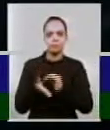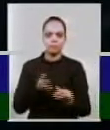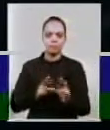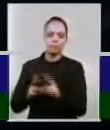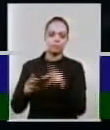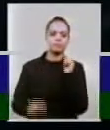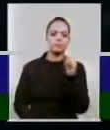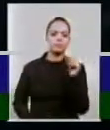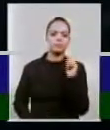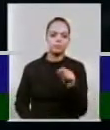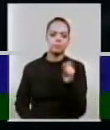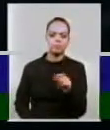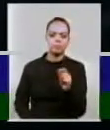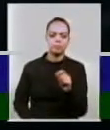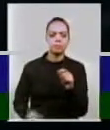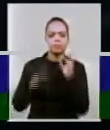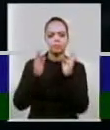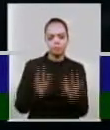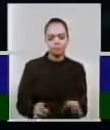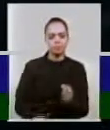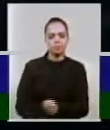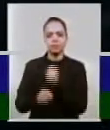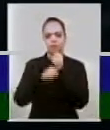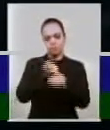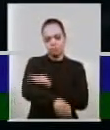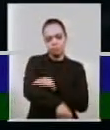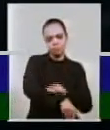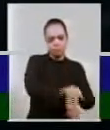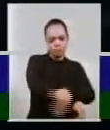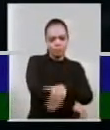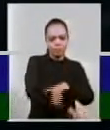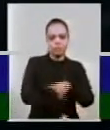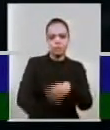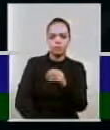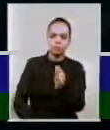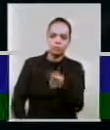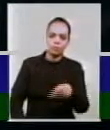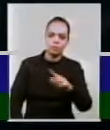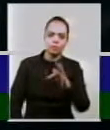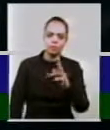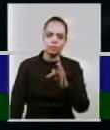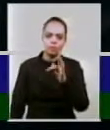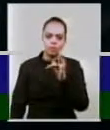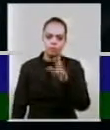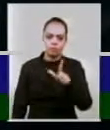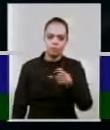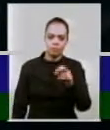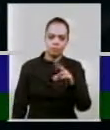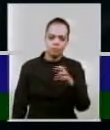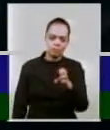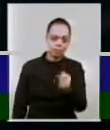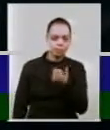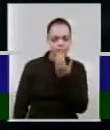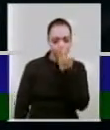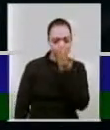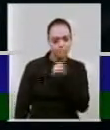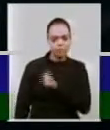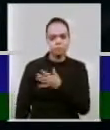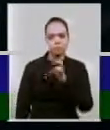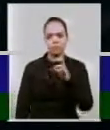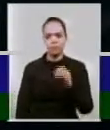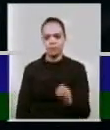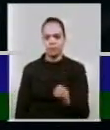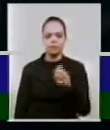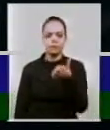Serviços Urbanos complemento da construção de calçada na rua João Flores, número 80, de frente aos números 50, 60